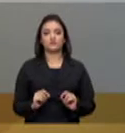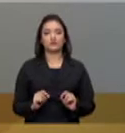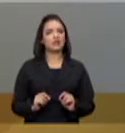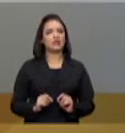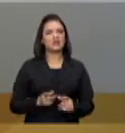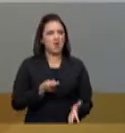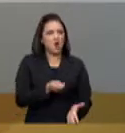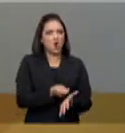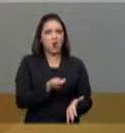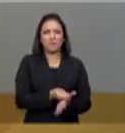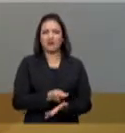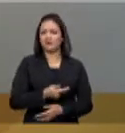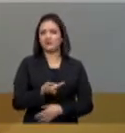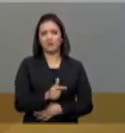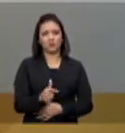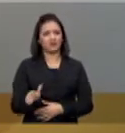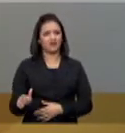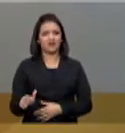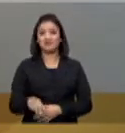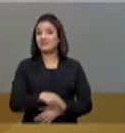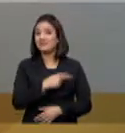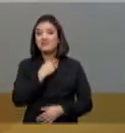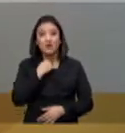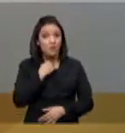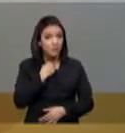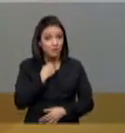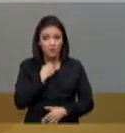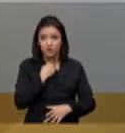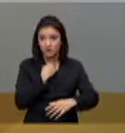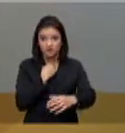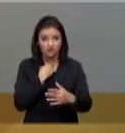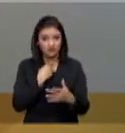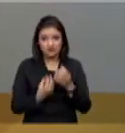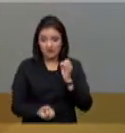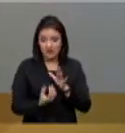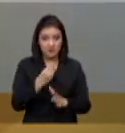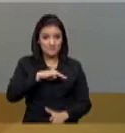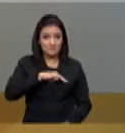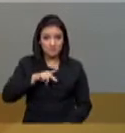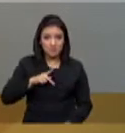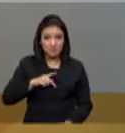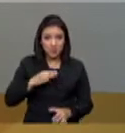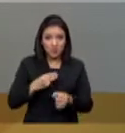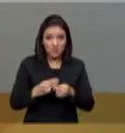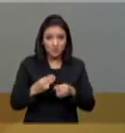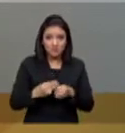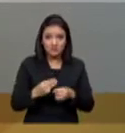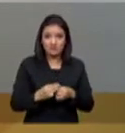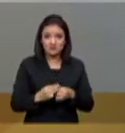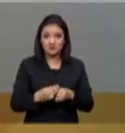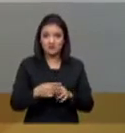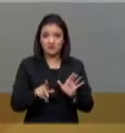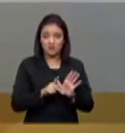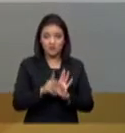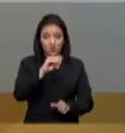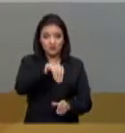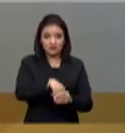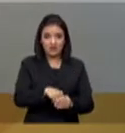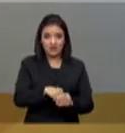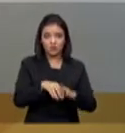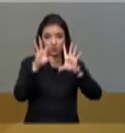esta obrigação, não haver sequer esta possibilidade de criar um Ministério Público Municipal para o Tribunal de Contas, razão pela